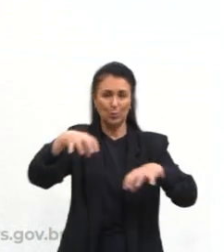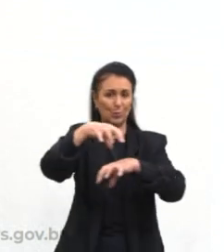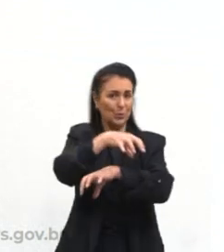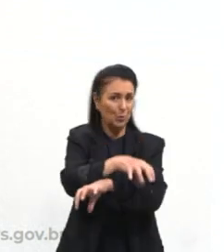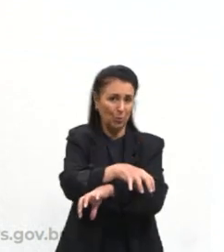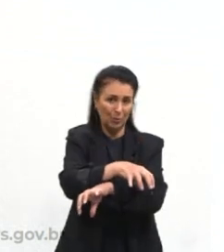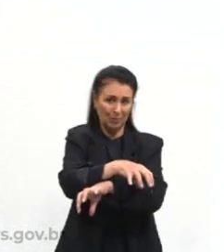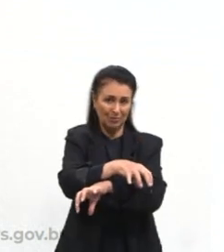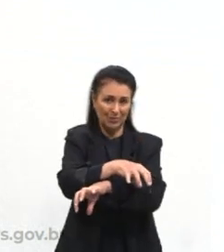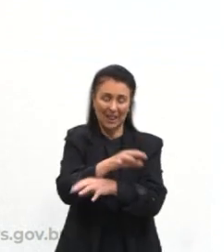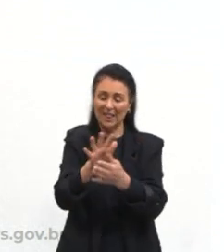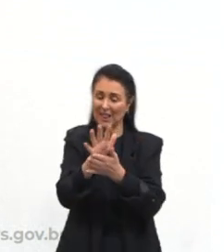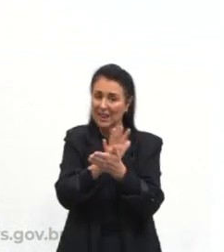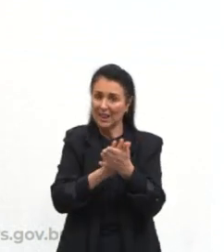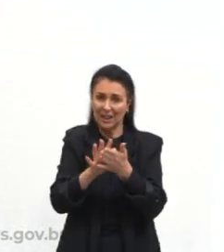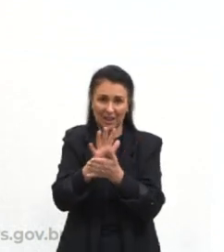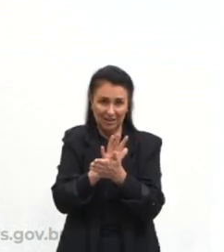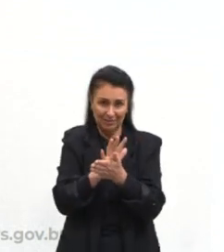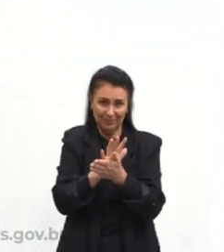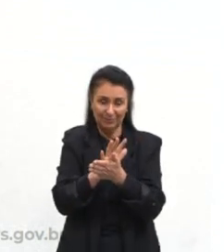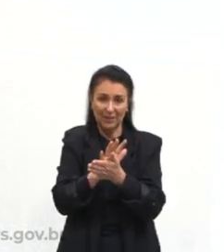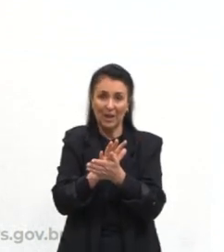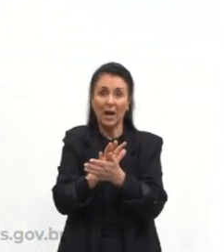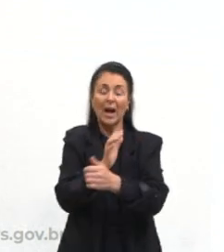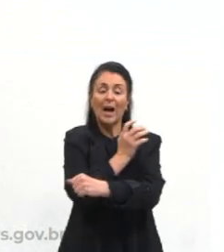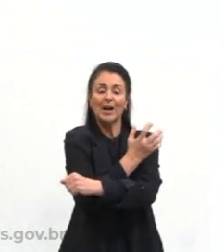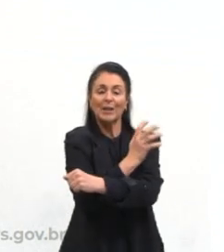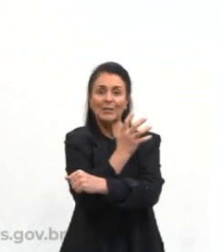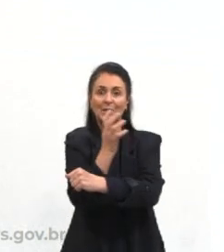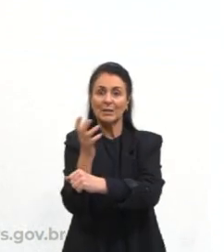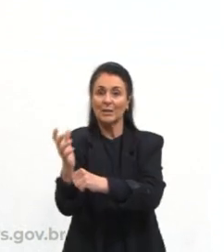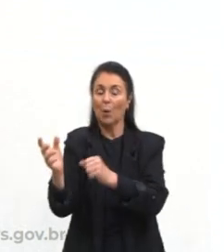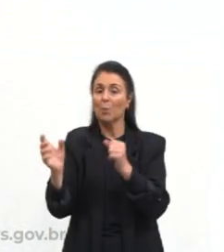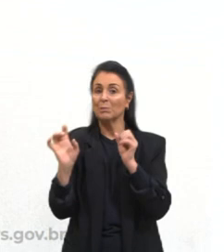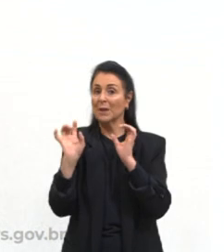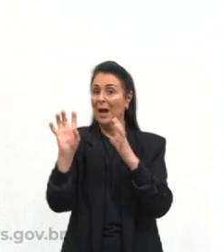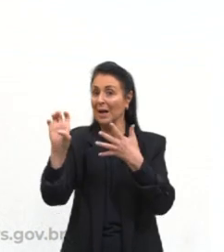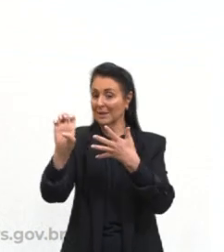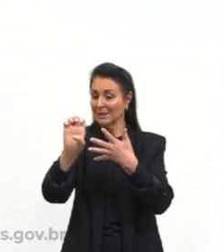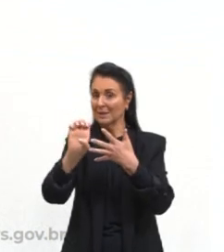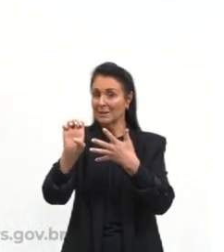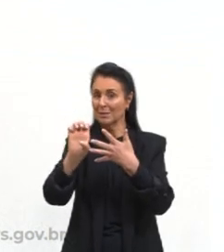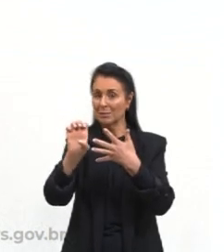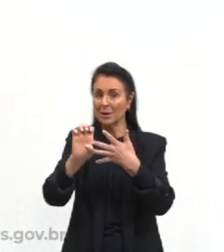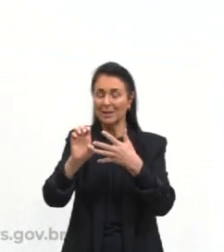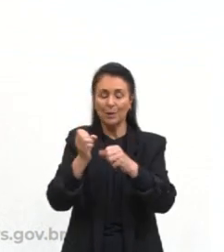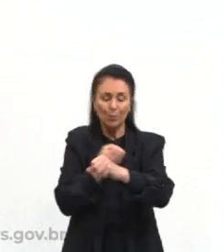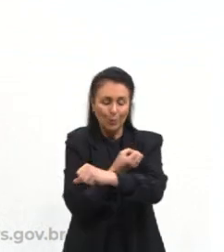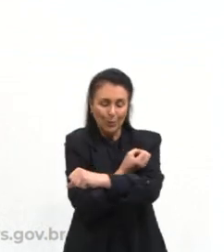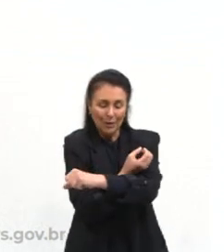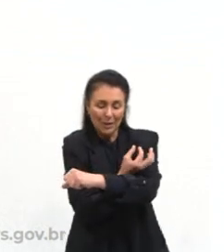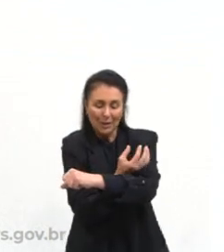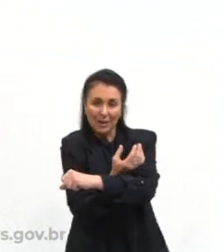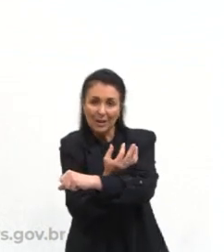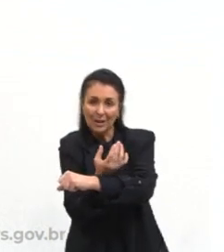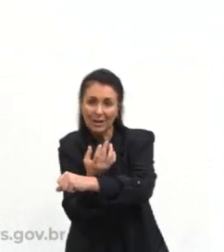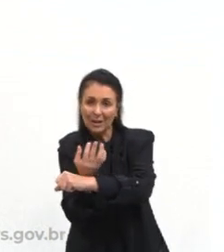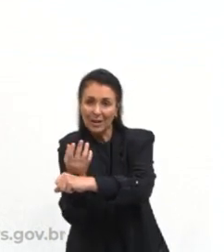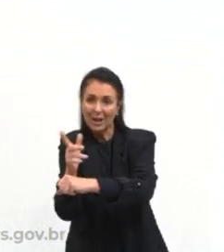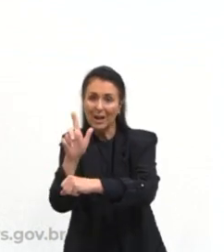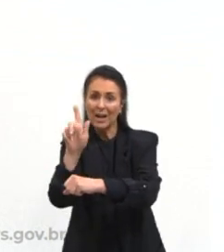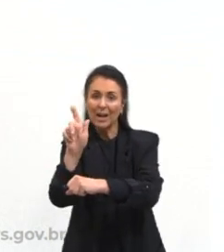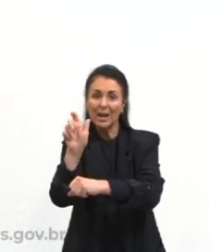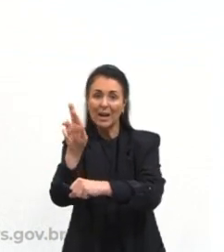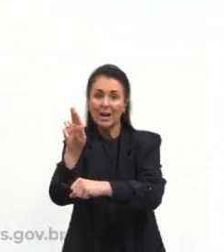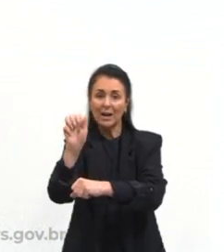reservas né para ter isso aí então a vegetação típica desse Campo né aquelas graminhas né gramíneas né